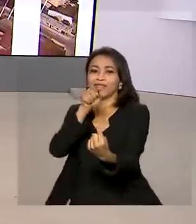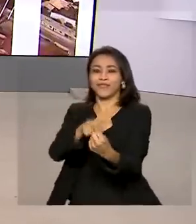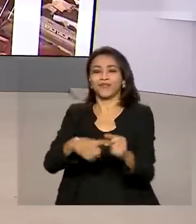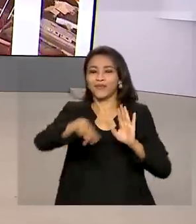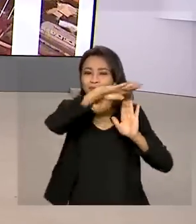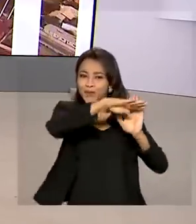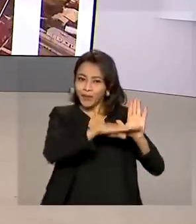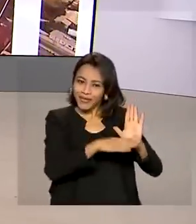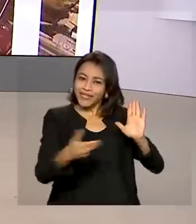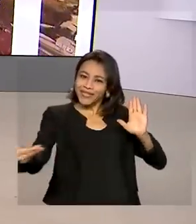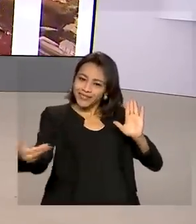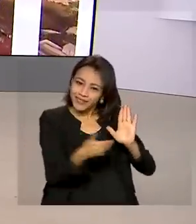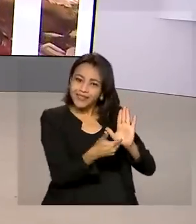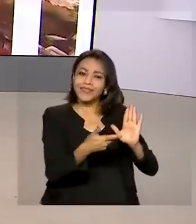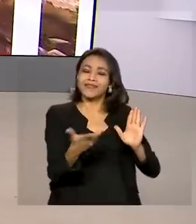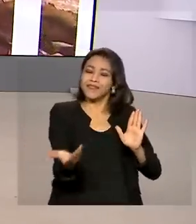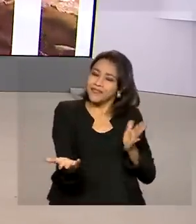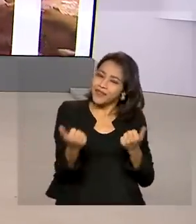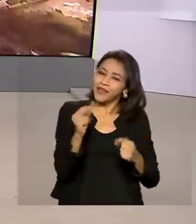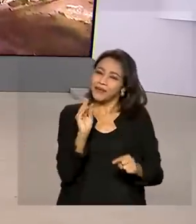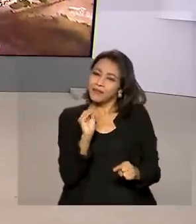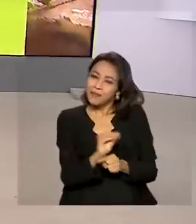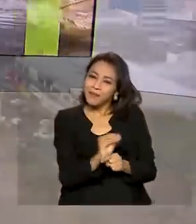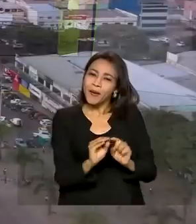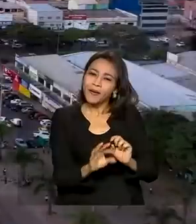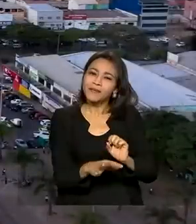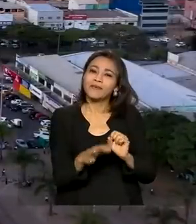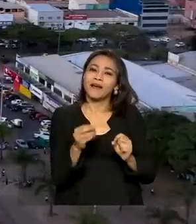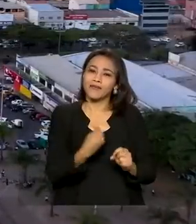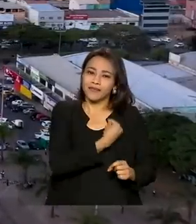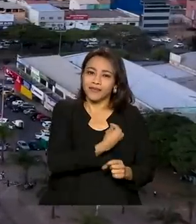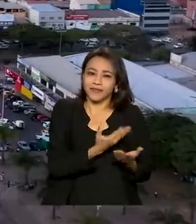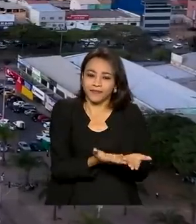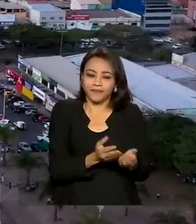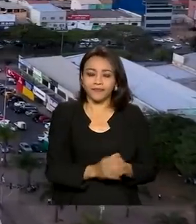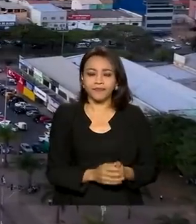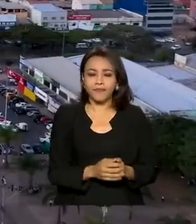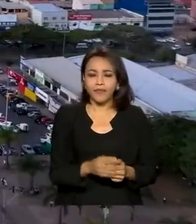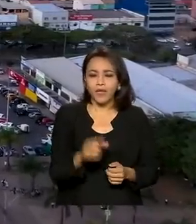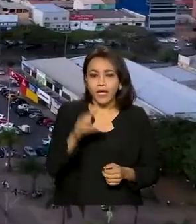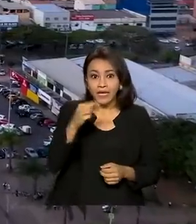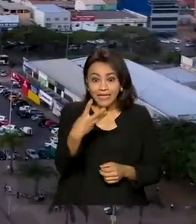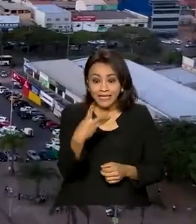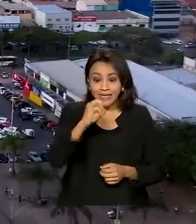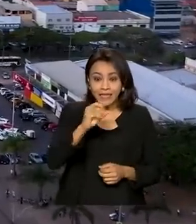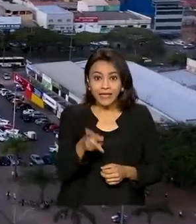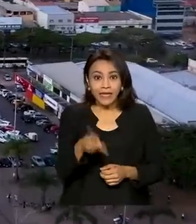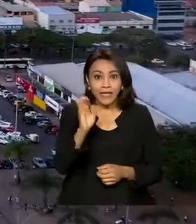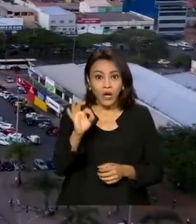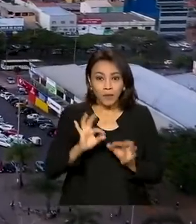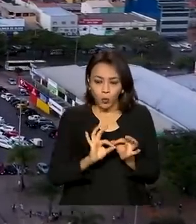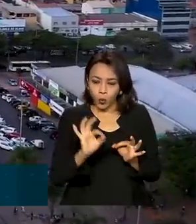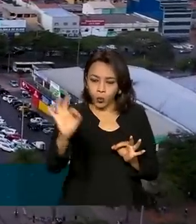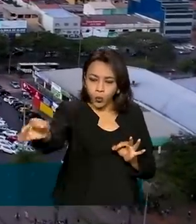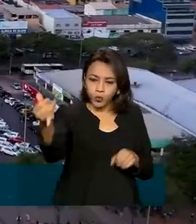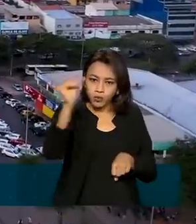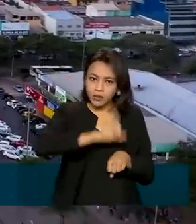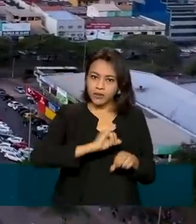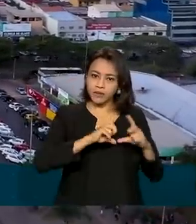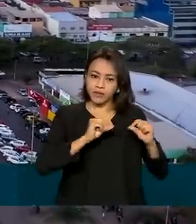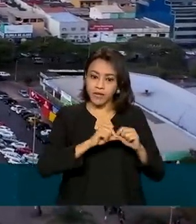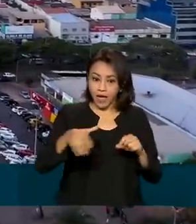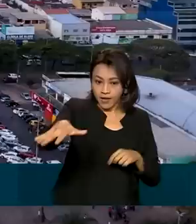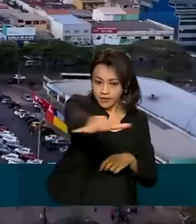do programa vem viver juntos pela proteção da vida a pouco mais de 30 km do centro de Brasília